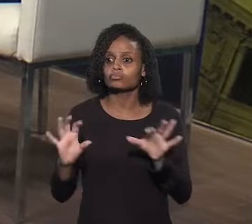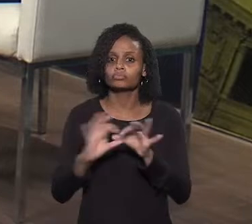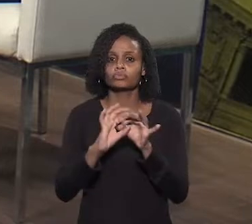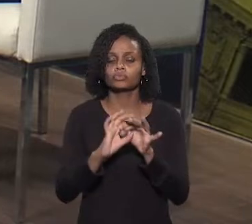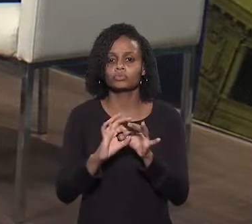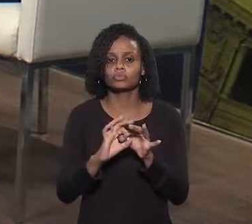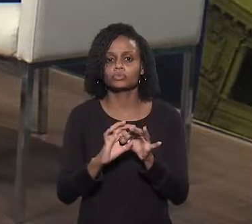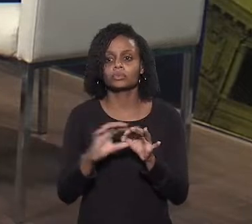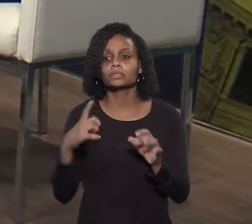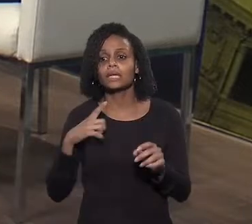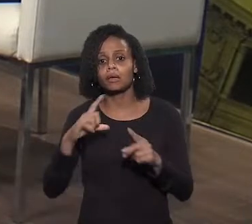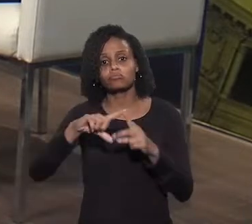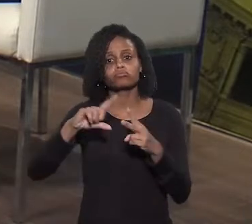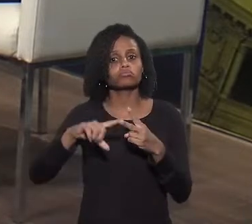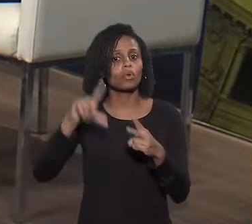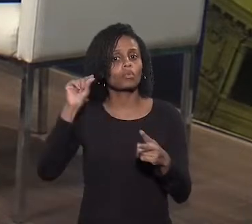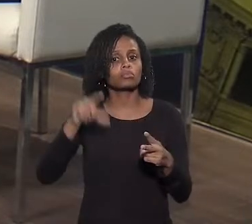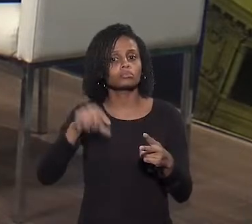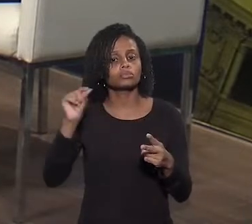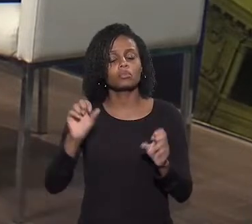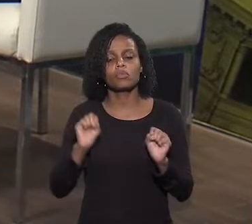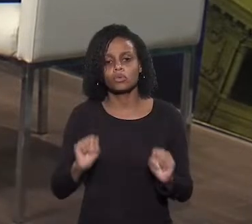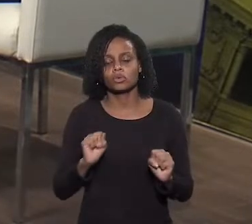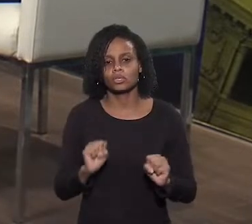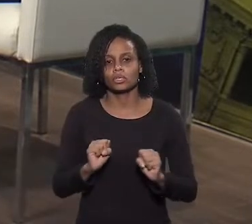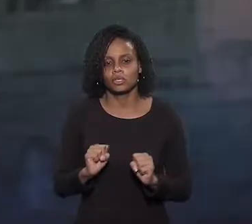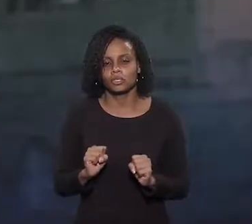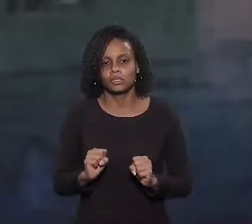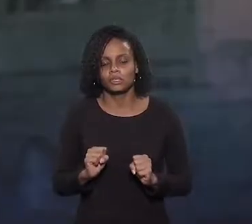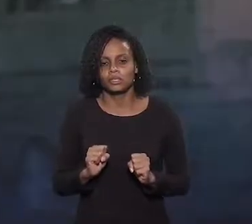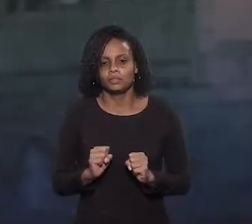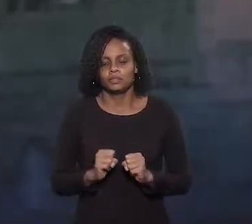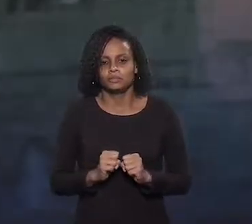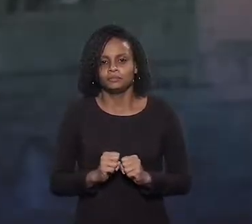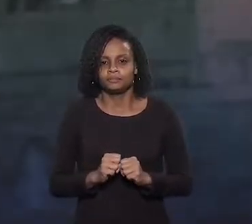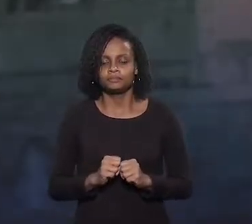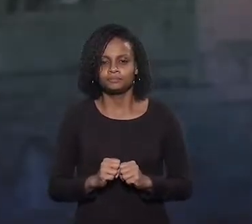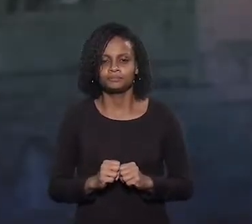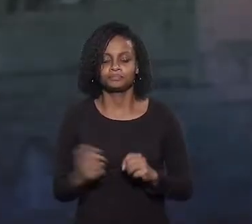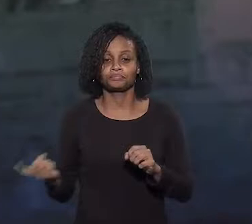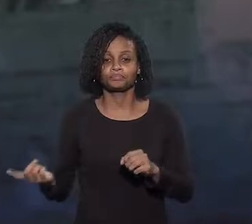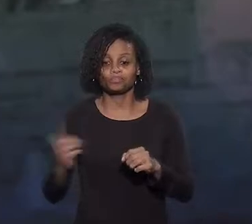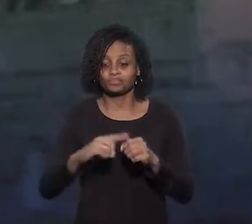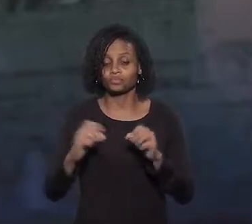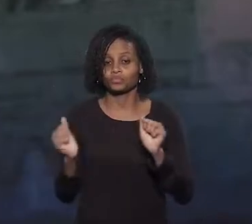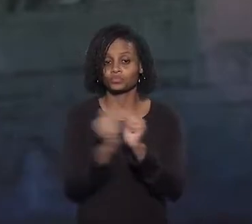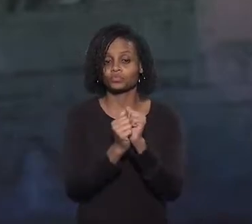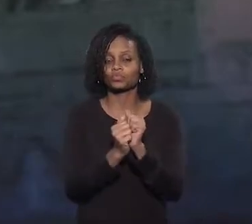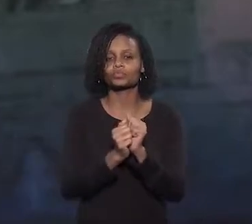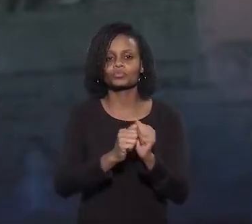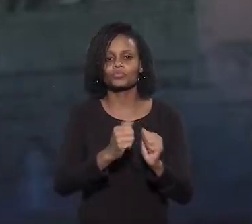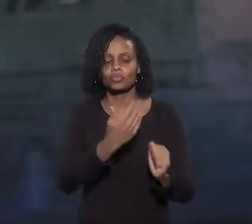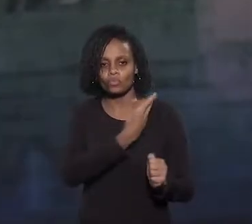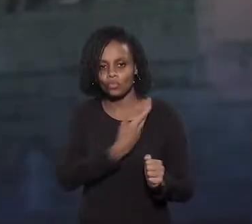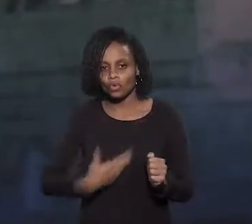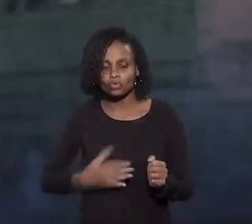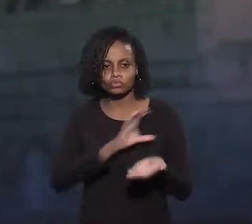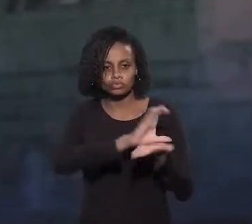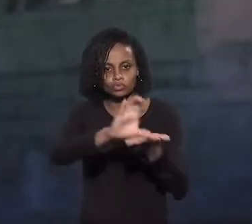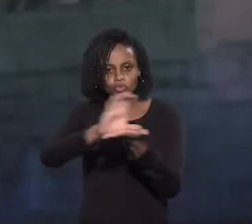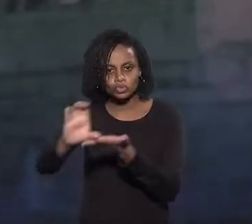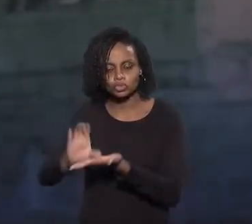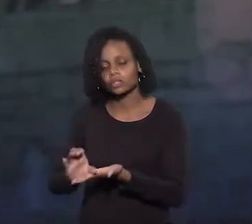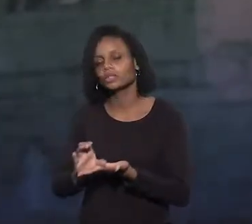ela é uma das opções. Ela é uma das opções. Trazê-las para a rede, potencializá-las com recurso público para serem conveniadas e recuperar